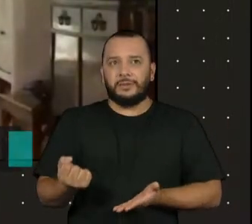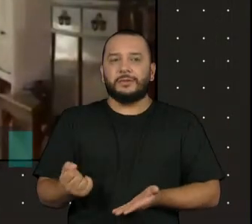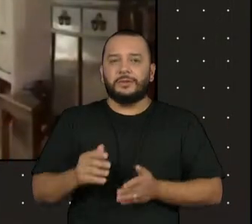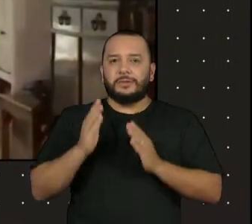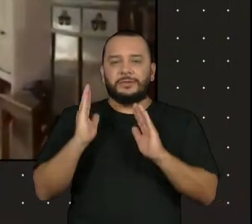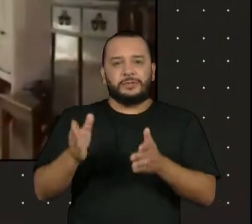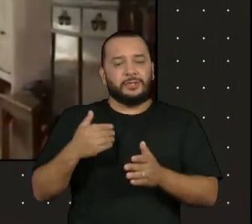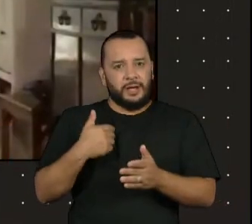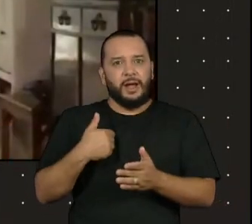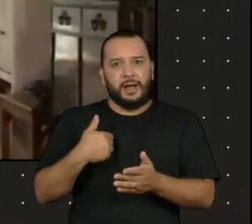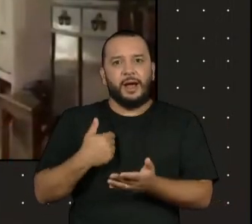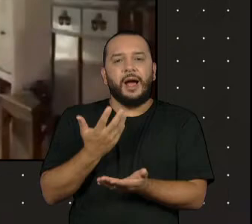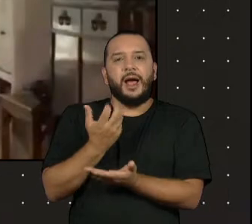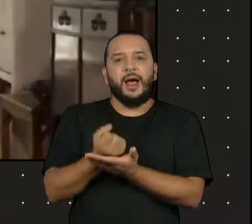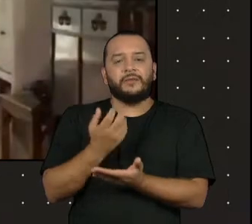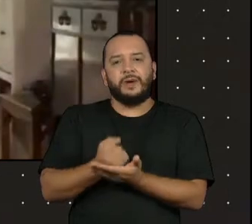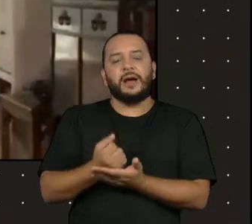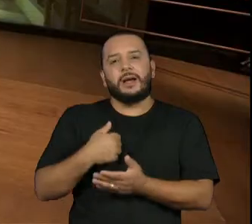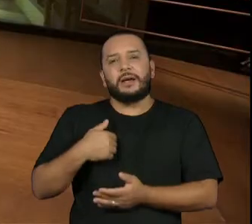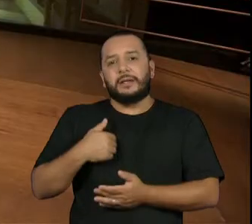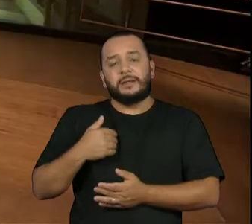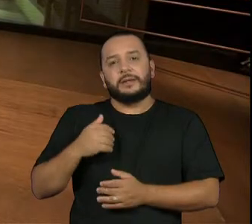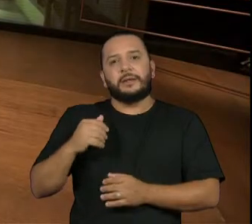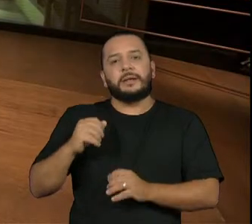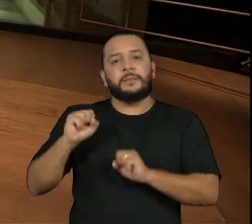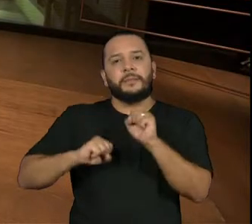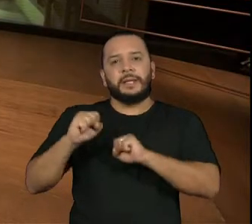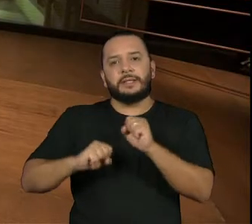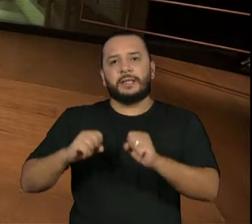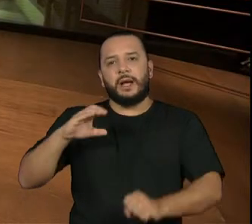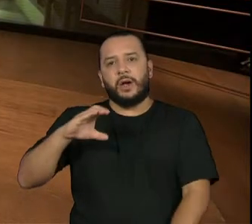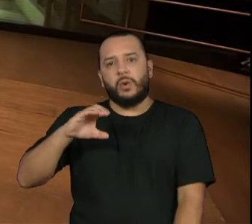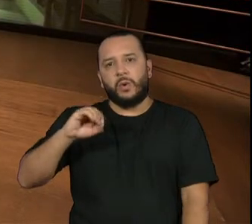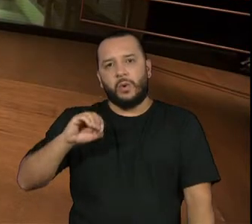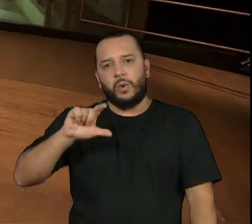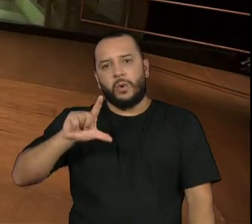Sony, né? Naquela época era Columbia, e foi aí que meu pai